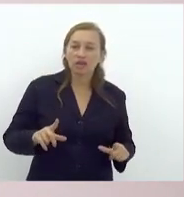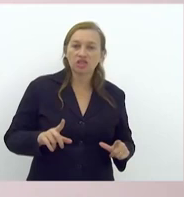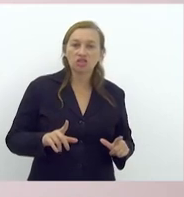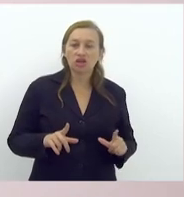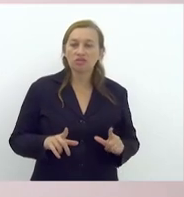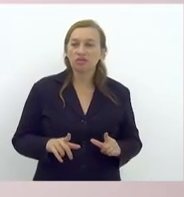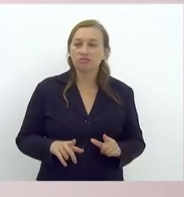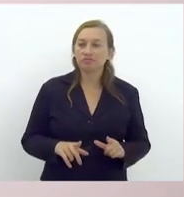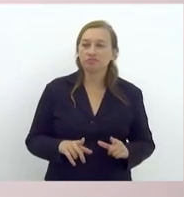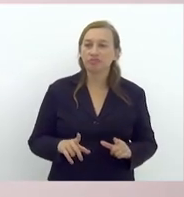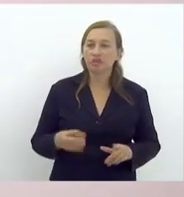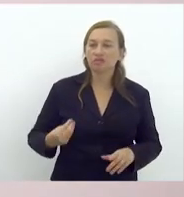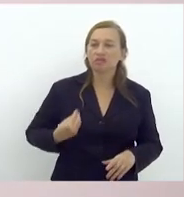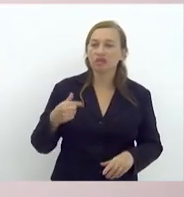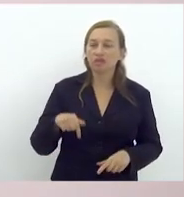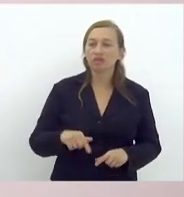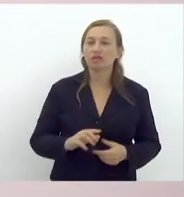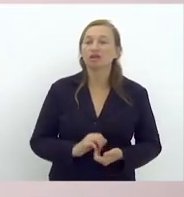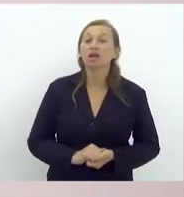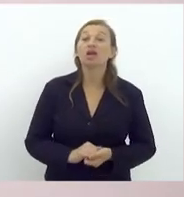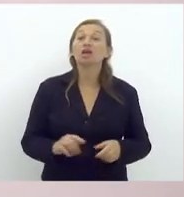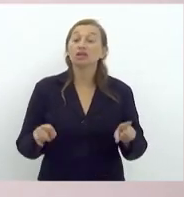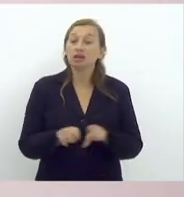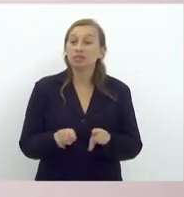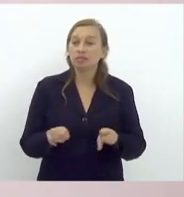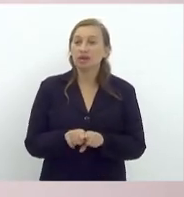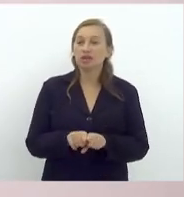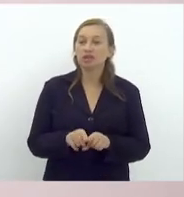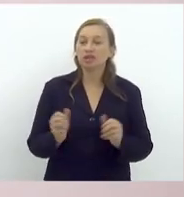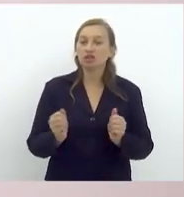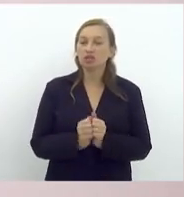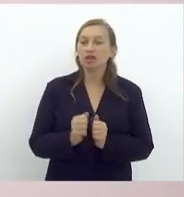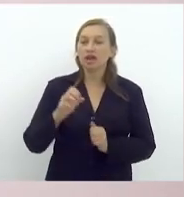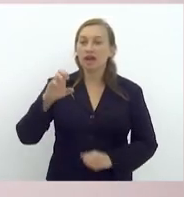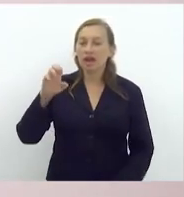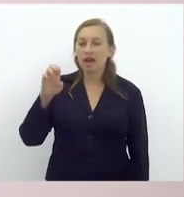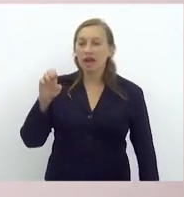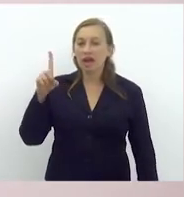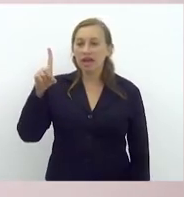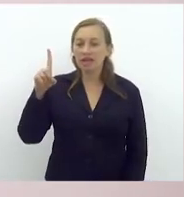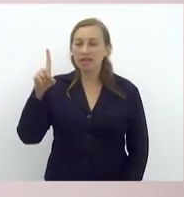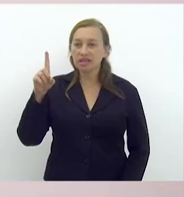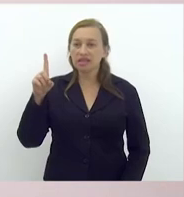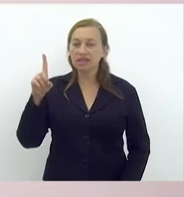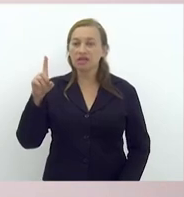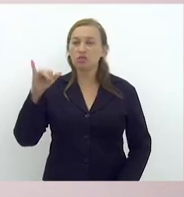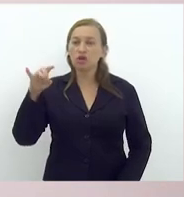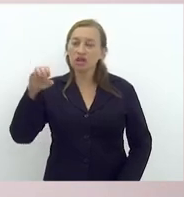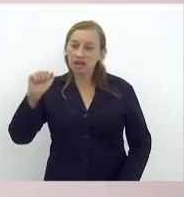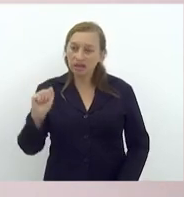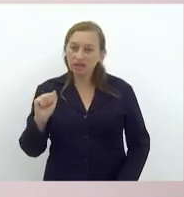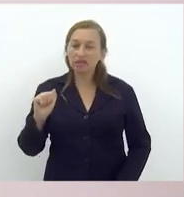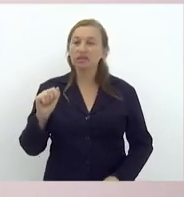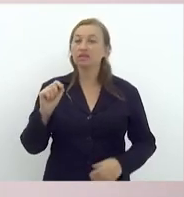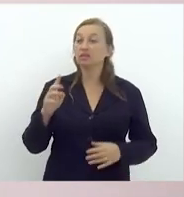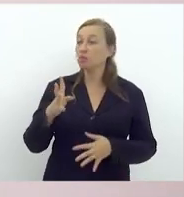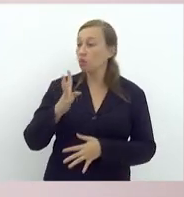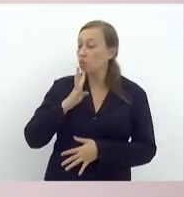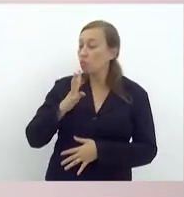estar aqui e também de tal lado de edwir que para mim é uma referência gigante e que deve ser